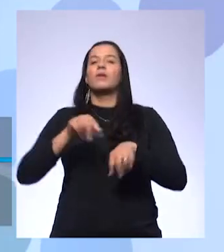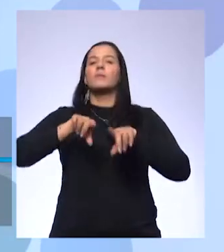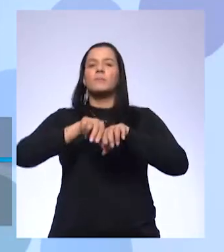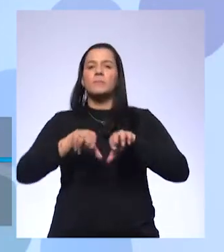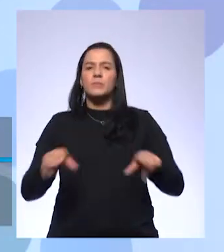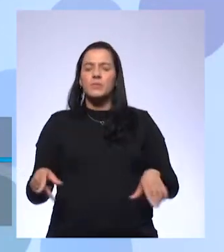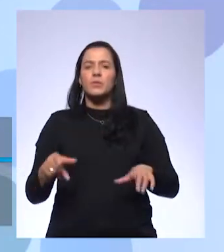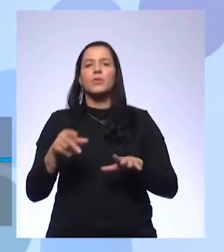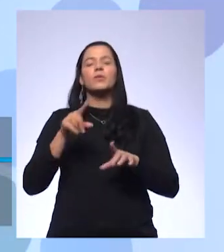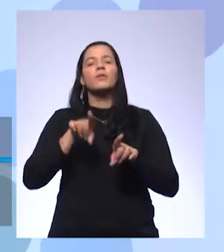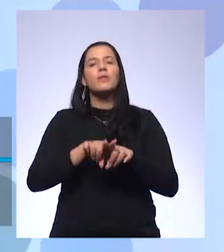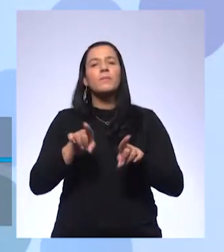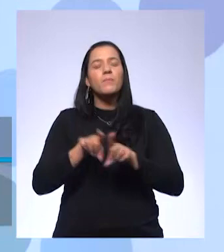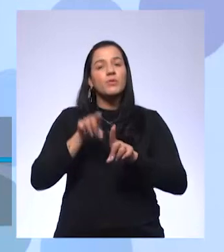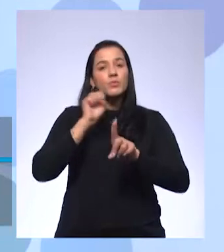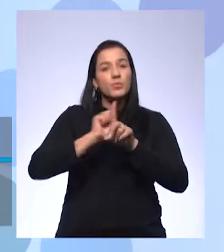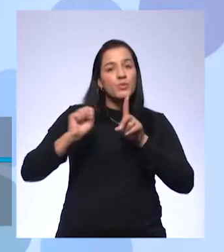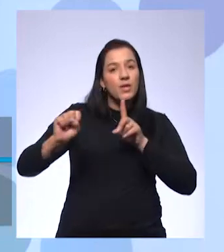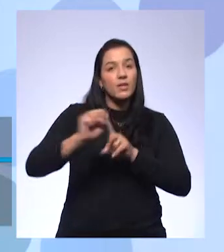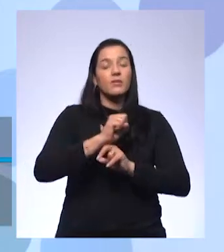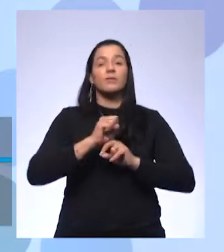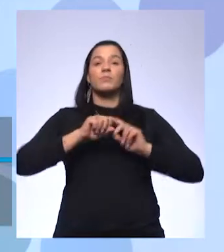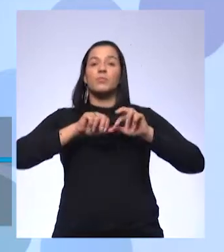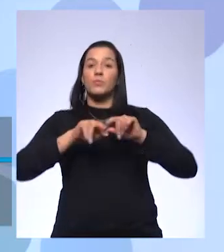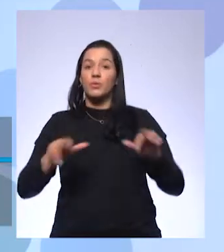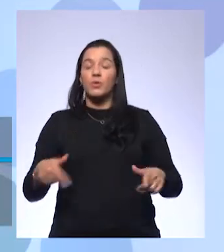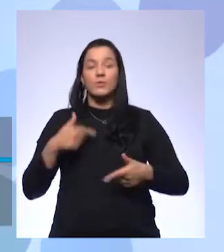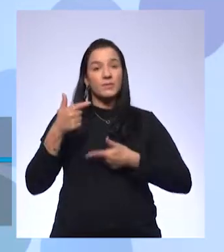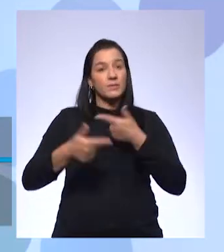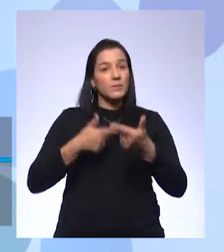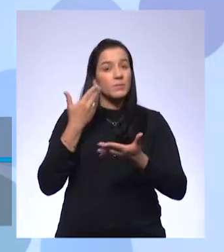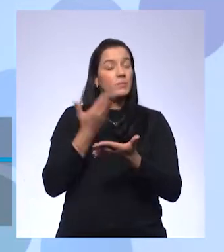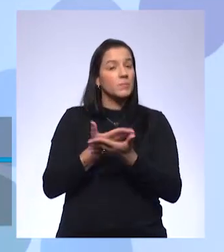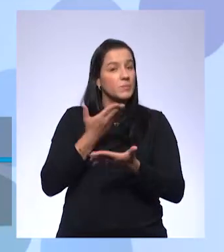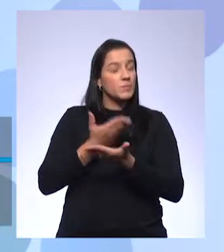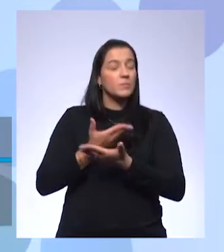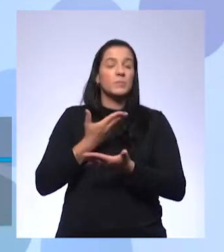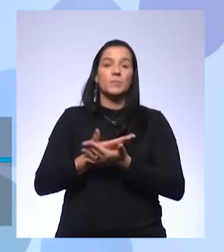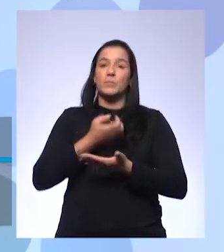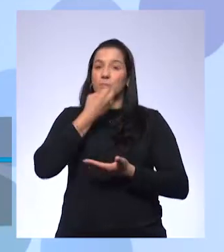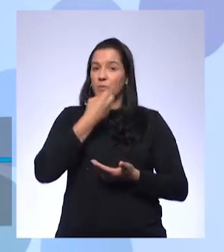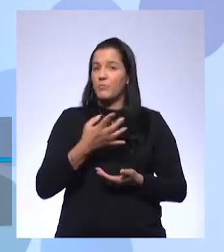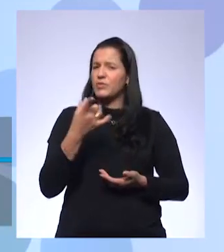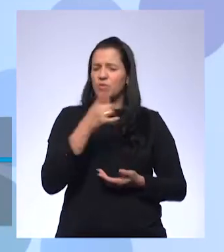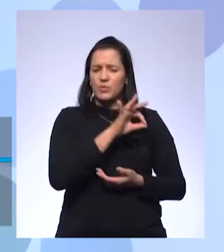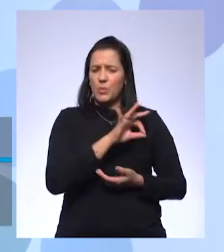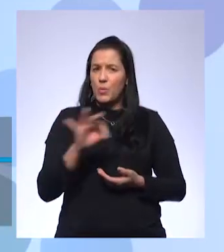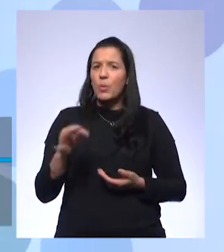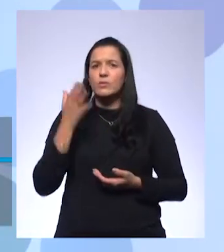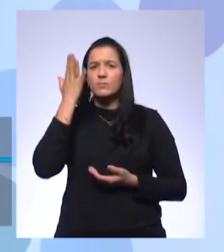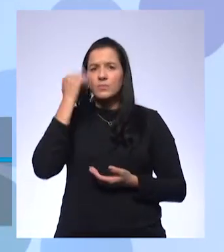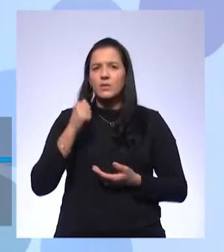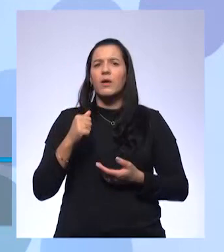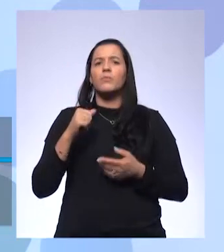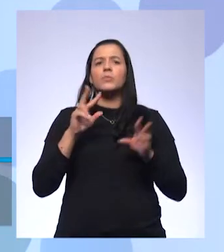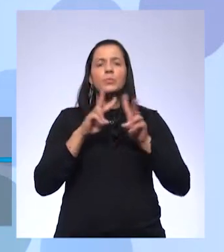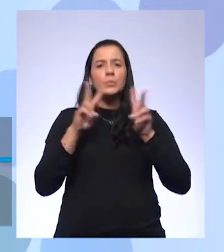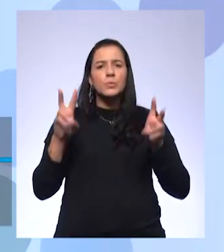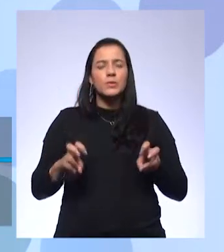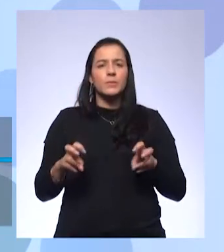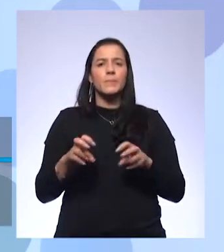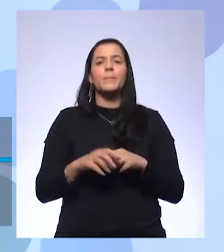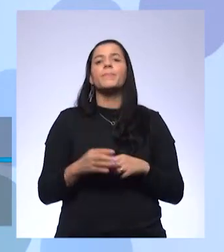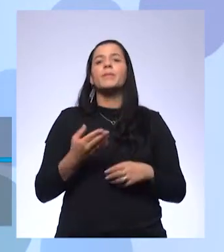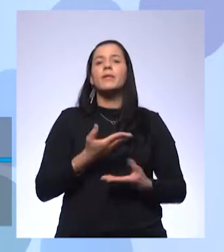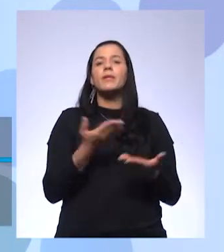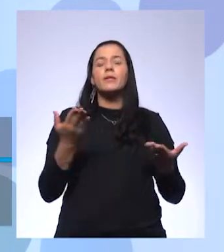estender mais, que nós estamos trabalhando com isso há muitas aulas e vocês já estão aí craques nisso. Então, esse é o grande fio